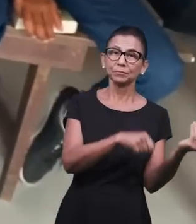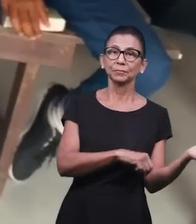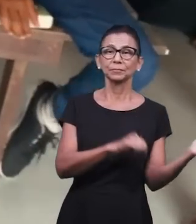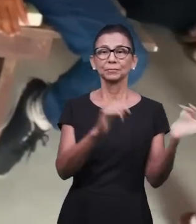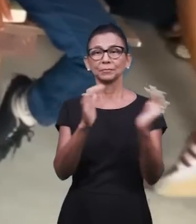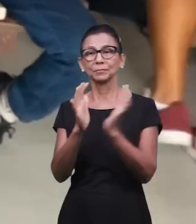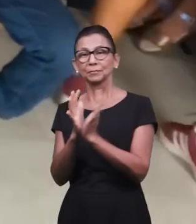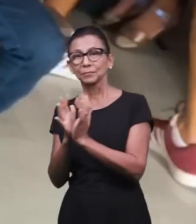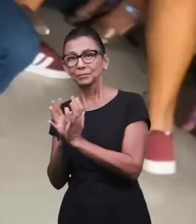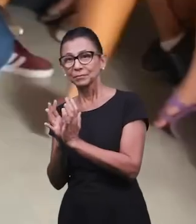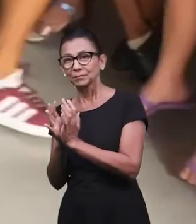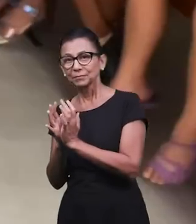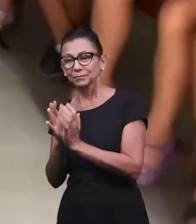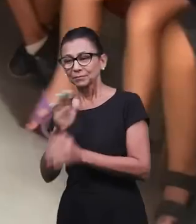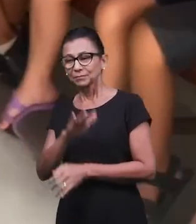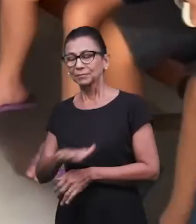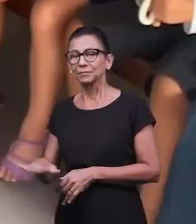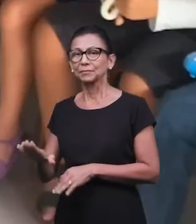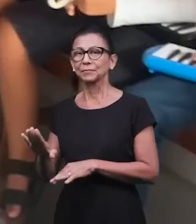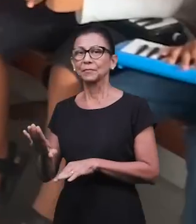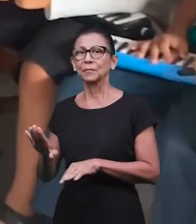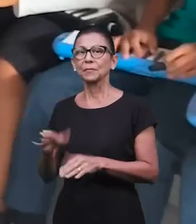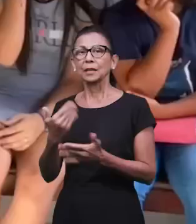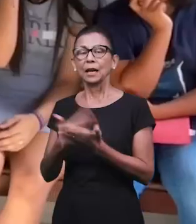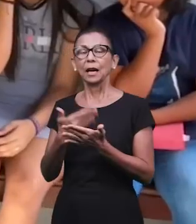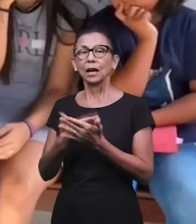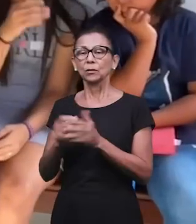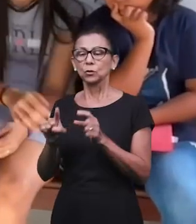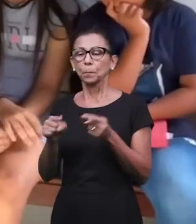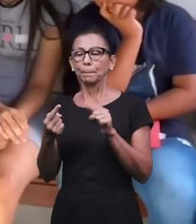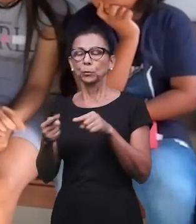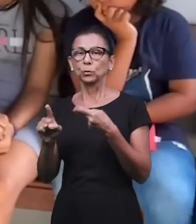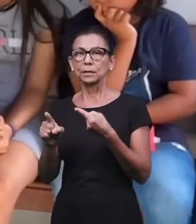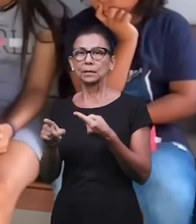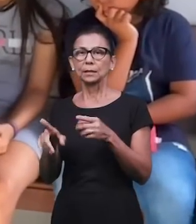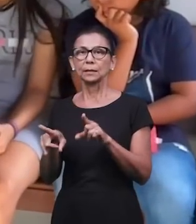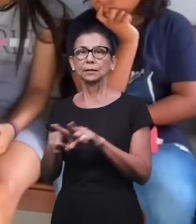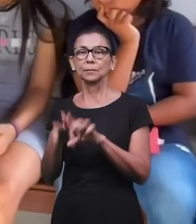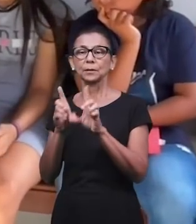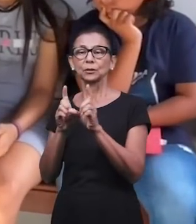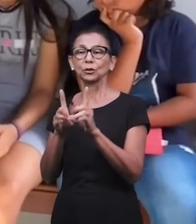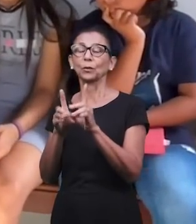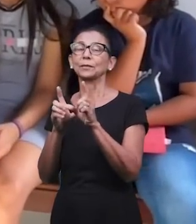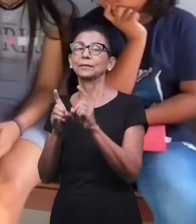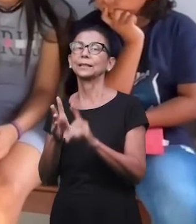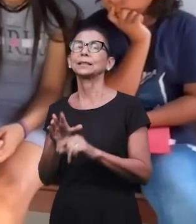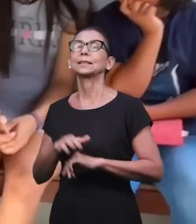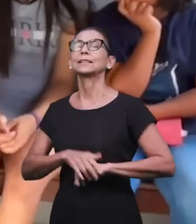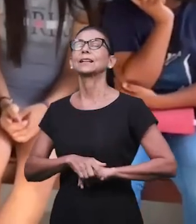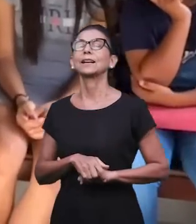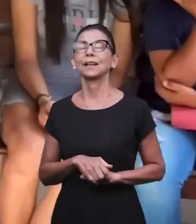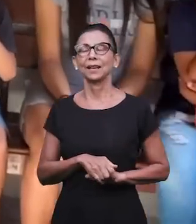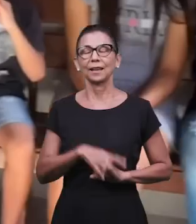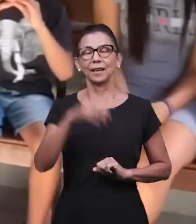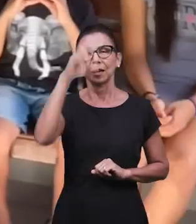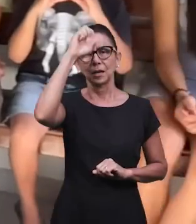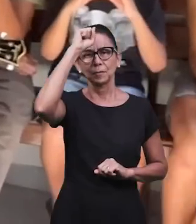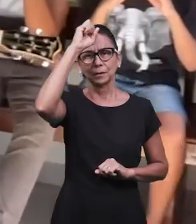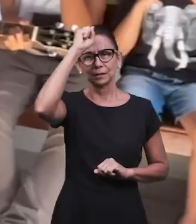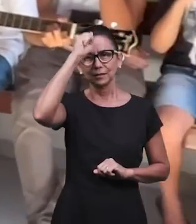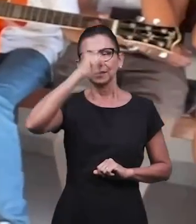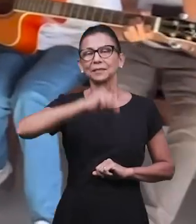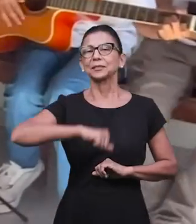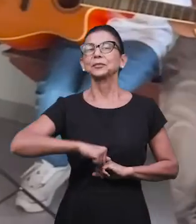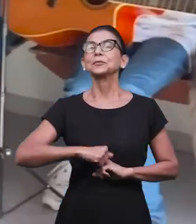estavam tendo aula de musicalização e de doutrina no anexo da igreja. E ali elas glorificaram e aprenderam mais